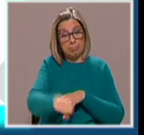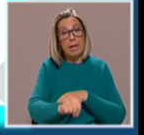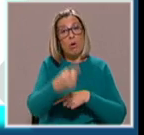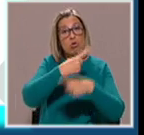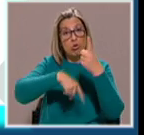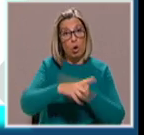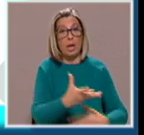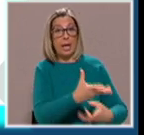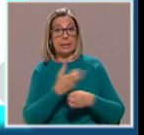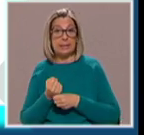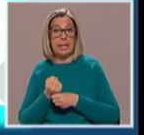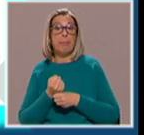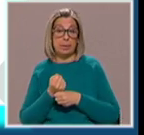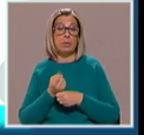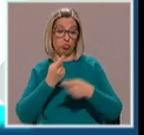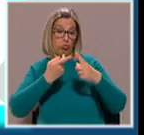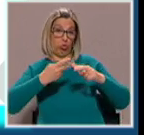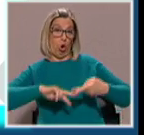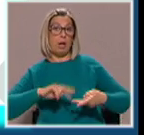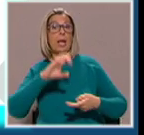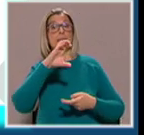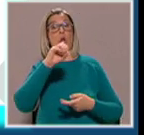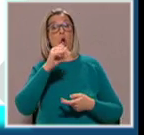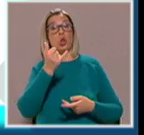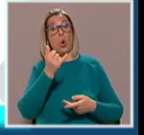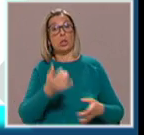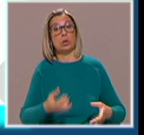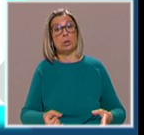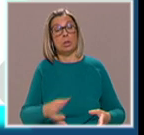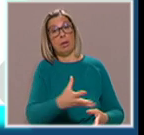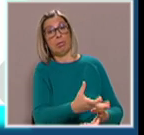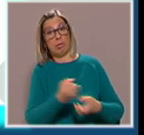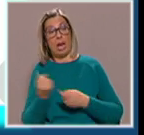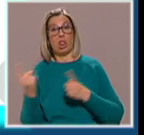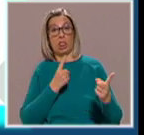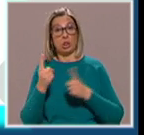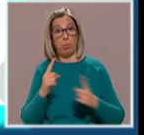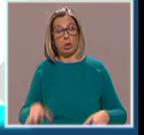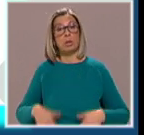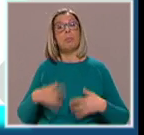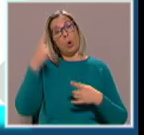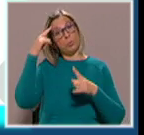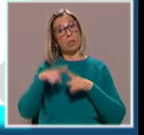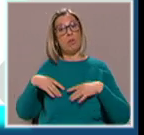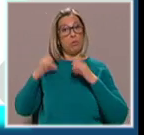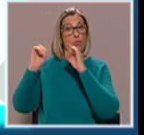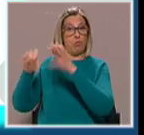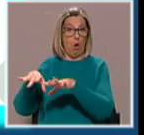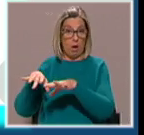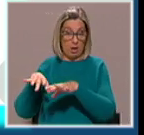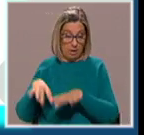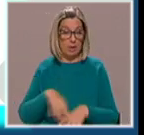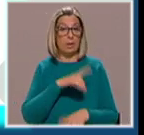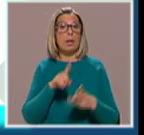da atividade celular, nomeadamente o dióxido de carbono, que depois vai ser eliminado pelos pulmões, como já vimos na aula do sistema respiratório. Mantém a